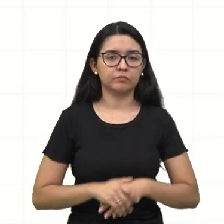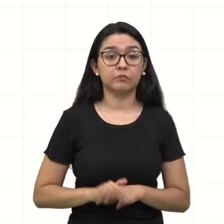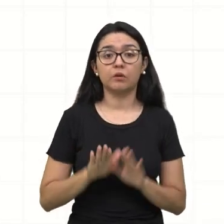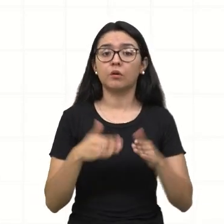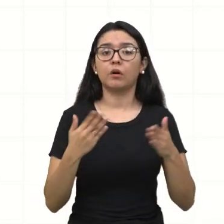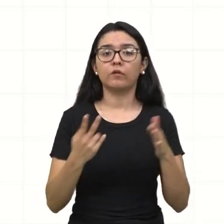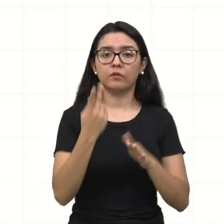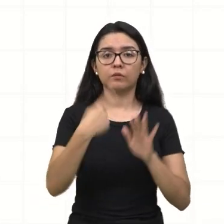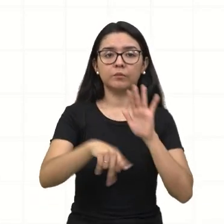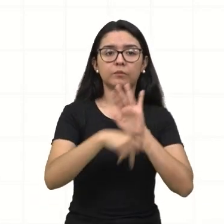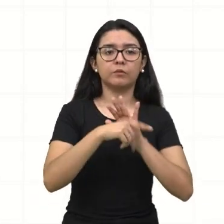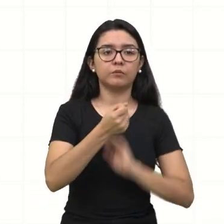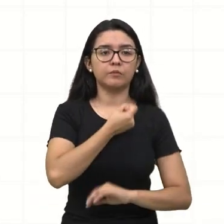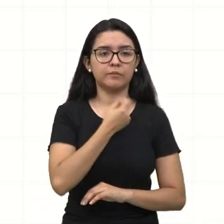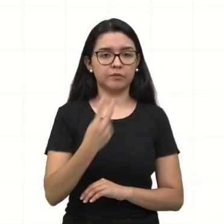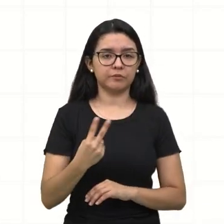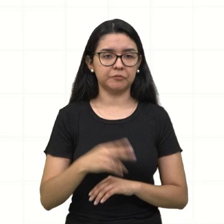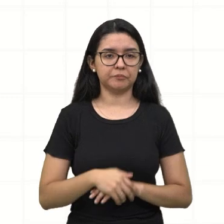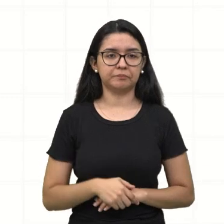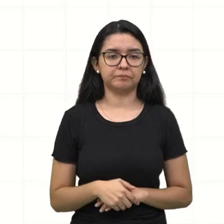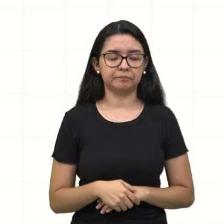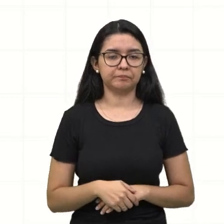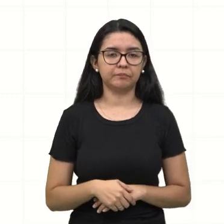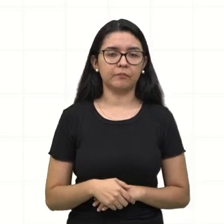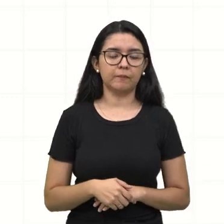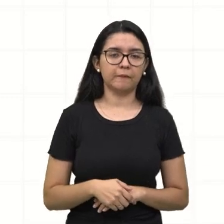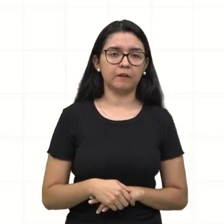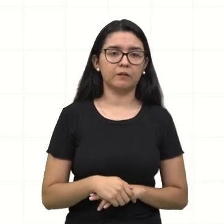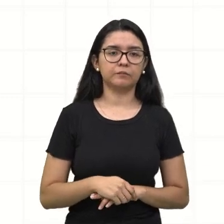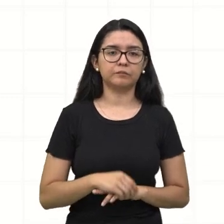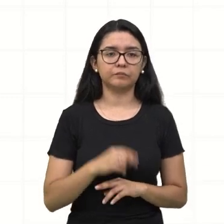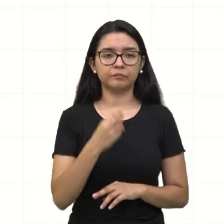valor posicional do 2 aqui? No número